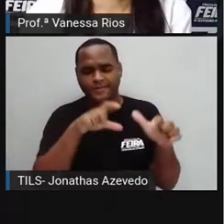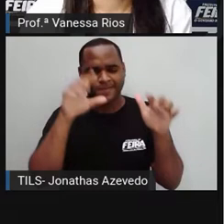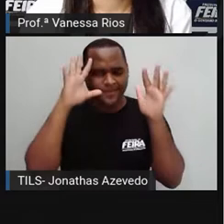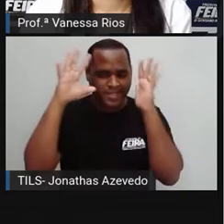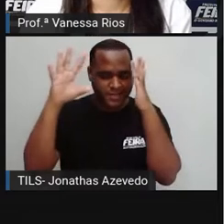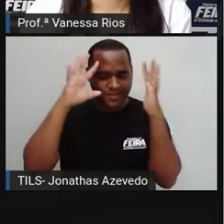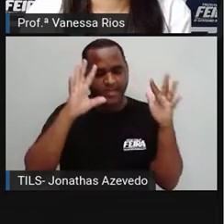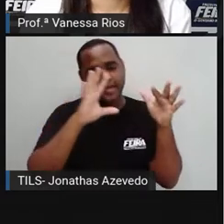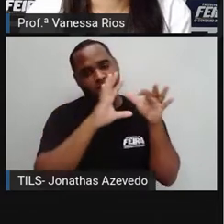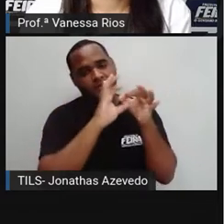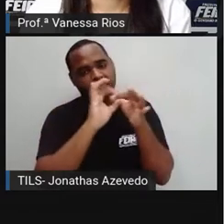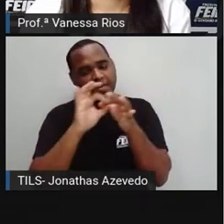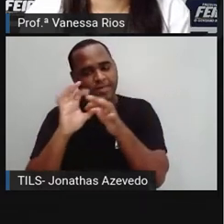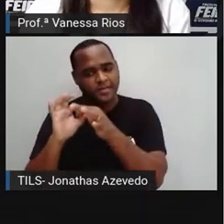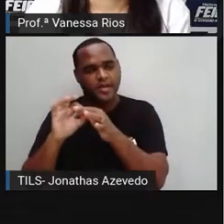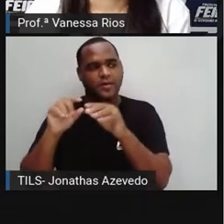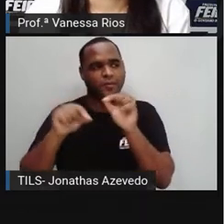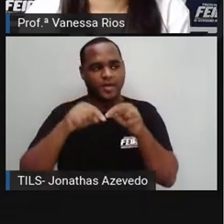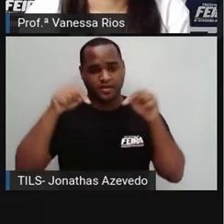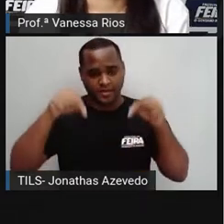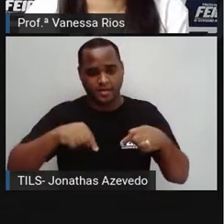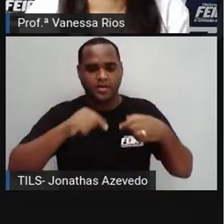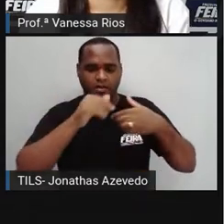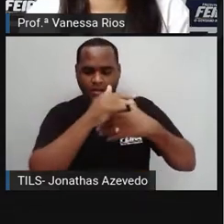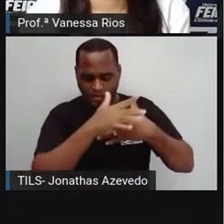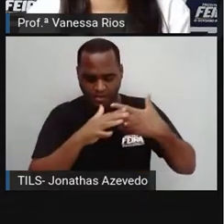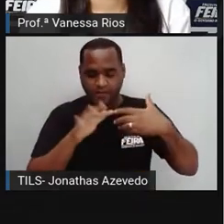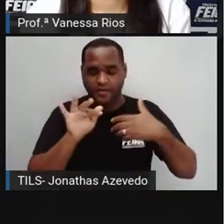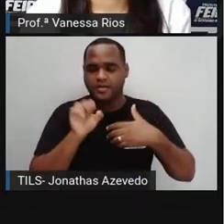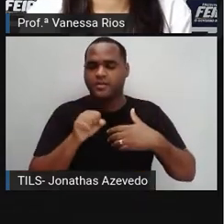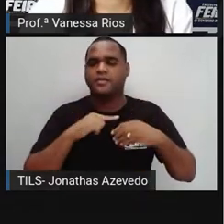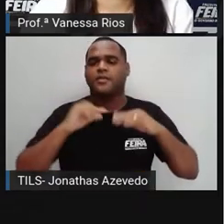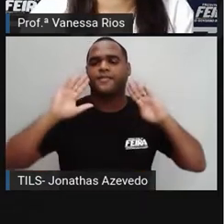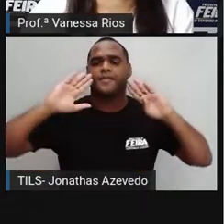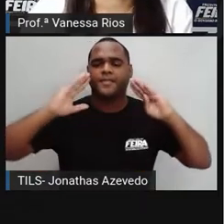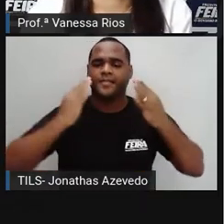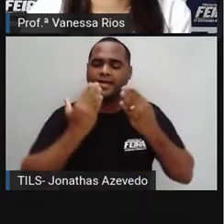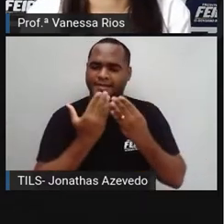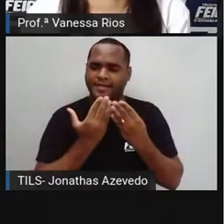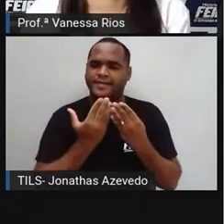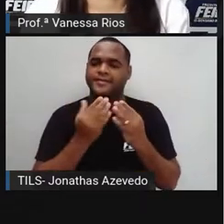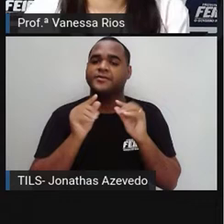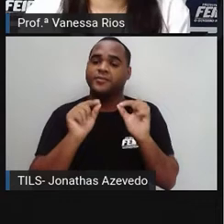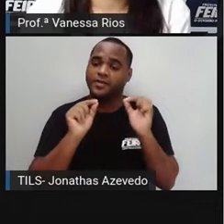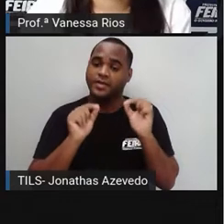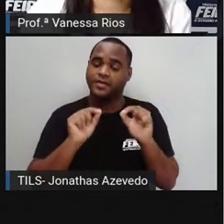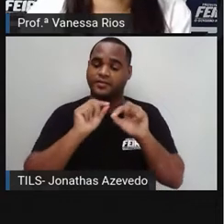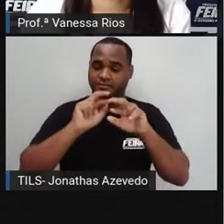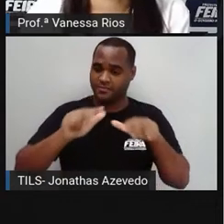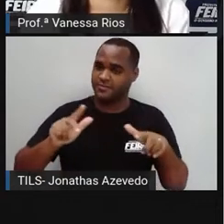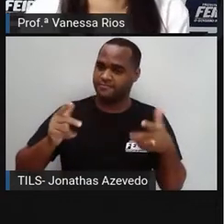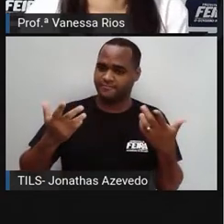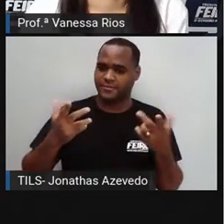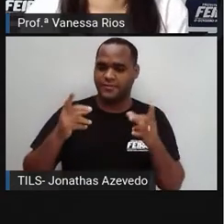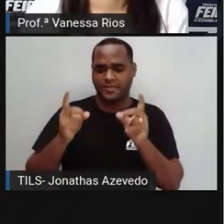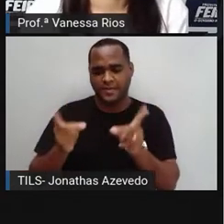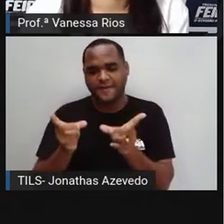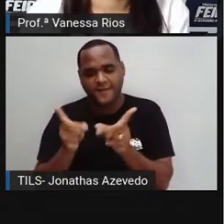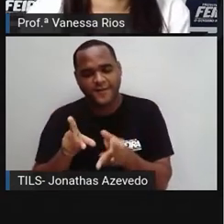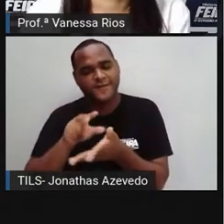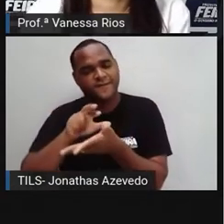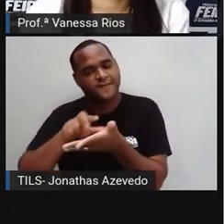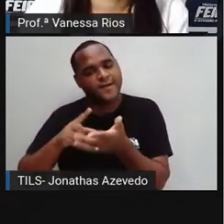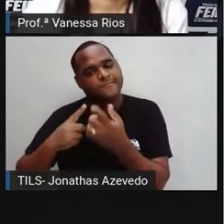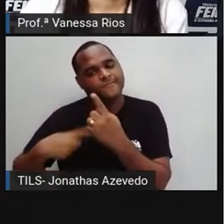pensamentos relacionados a esta cidade, eles se direcionam mais aos serviços de comércio, né? De venda